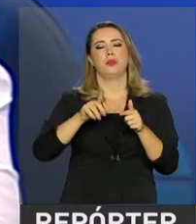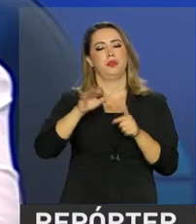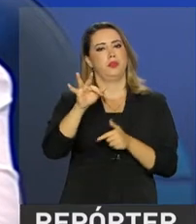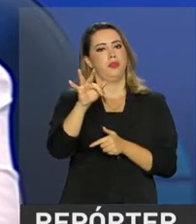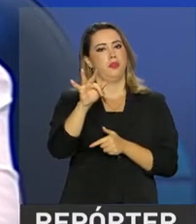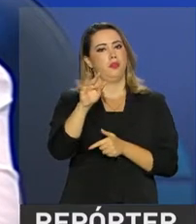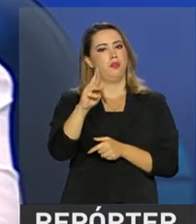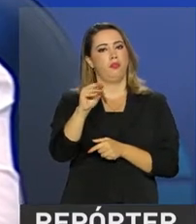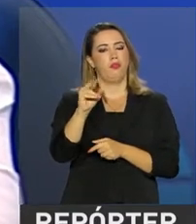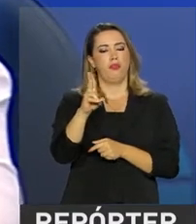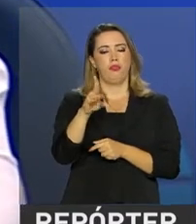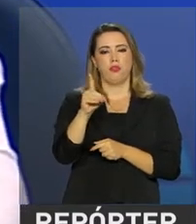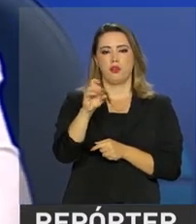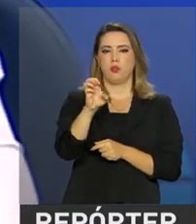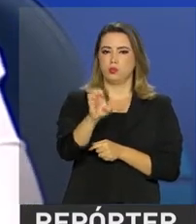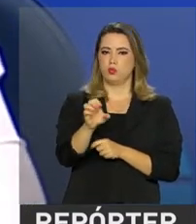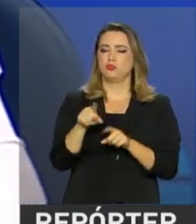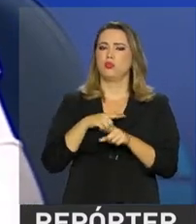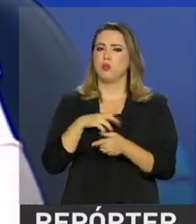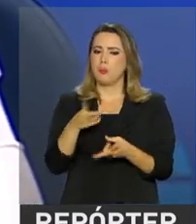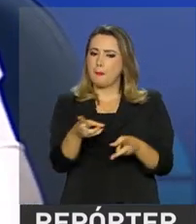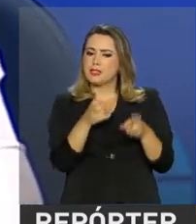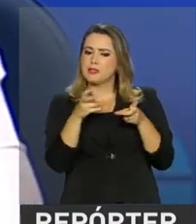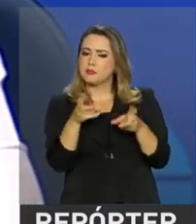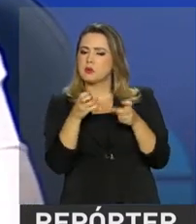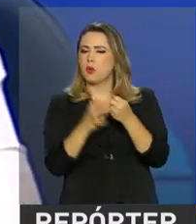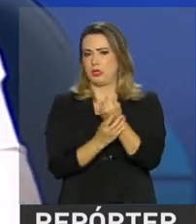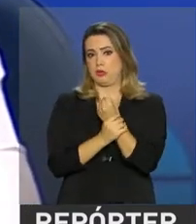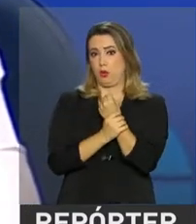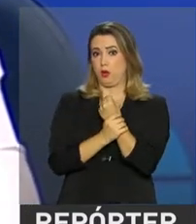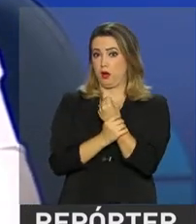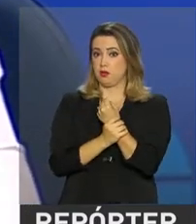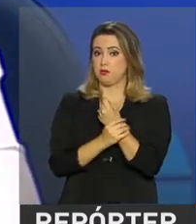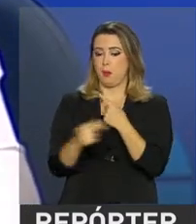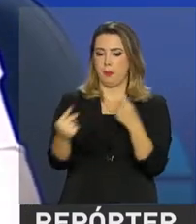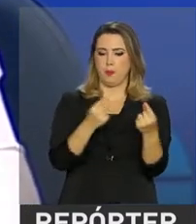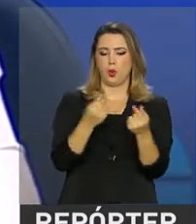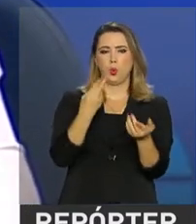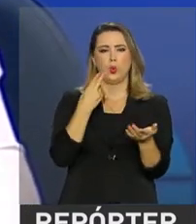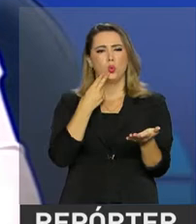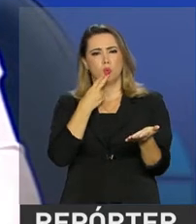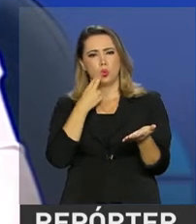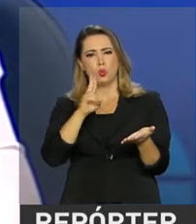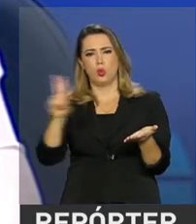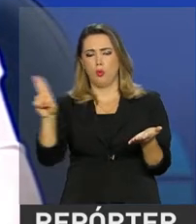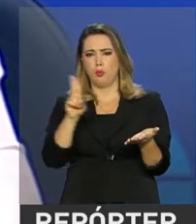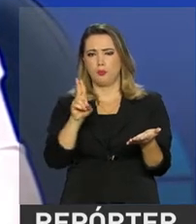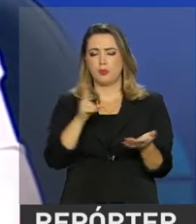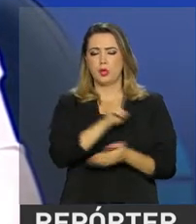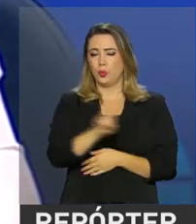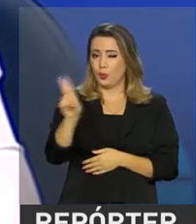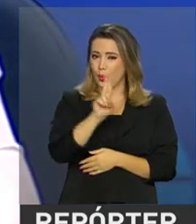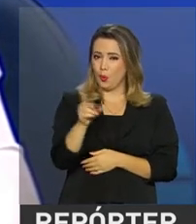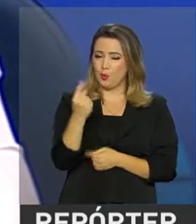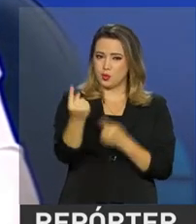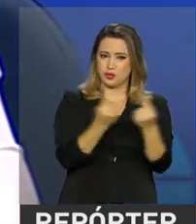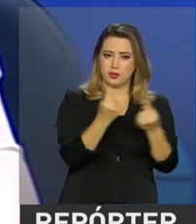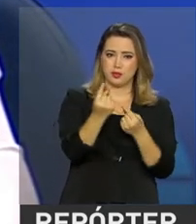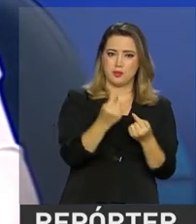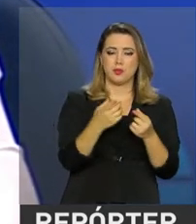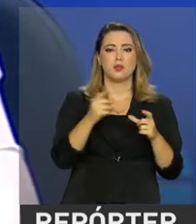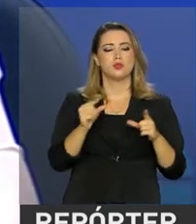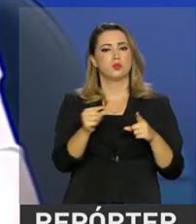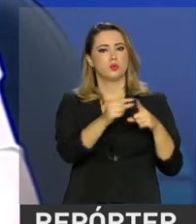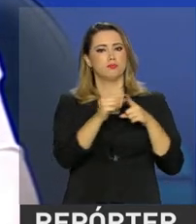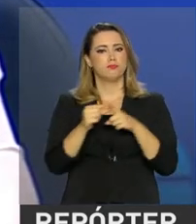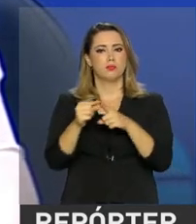das medidas de segurança, como identificação individual de cada prova, em cada sala de aplicação,